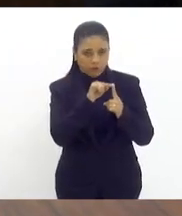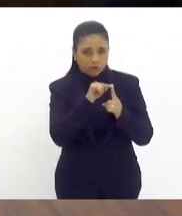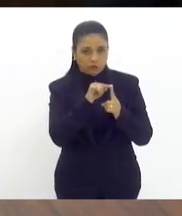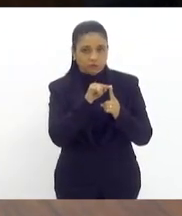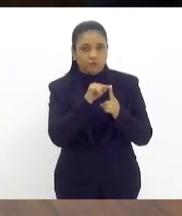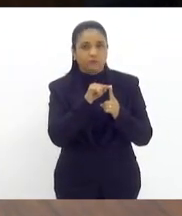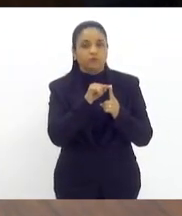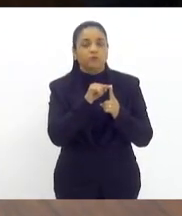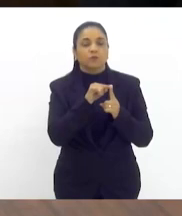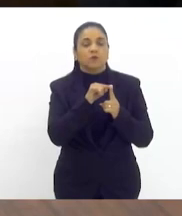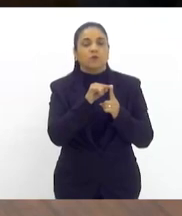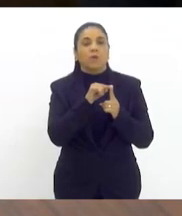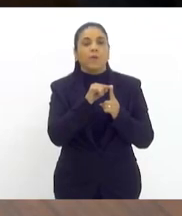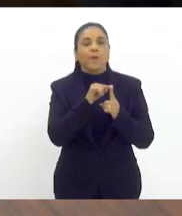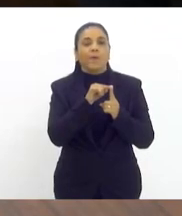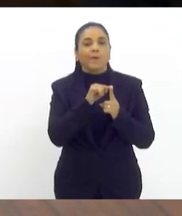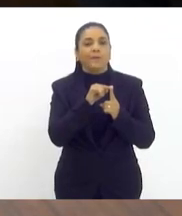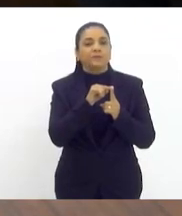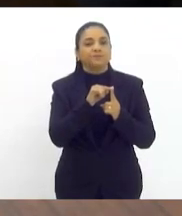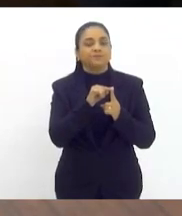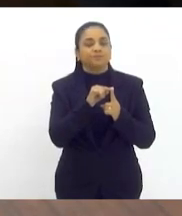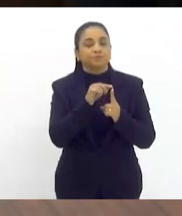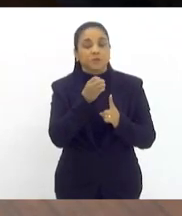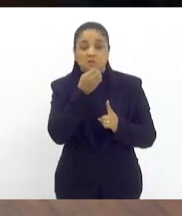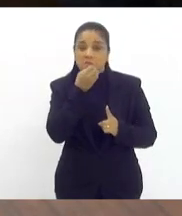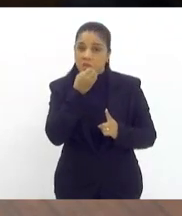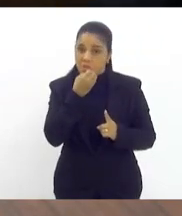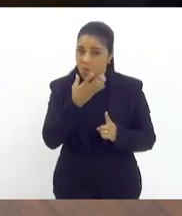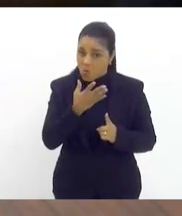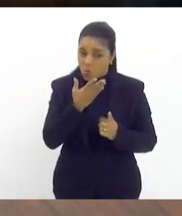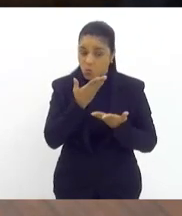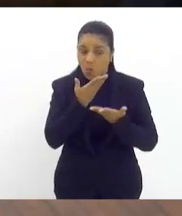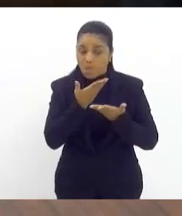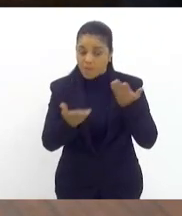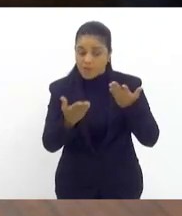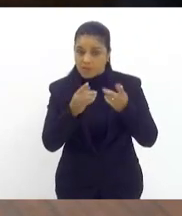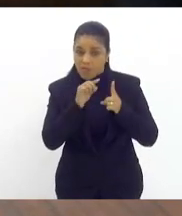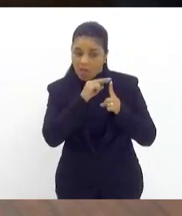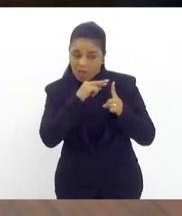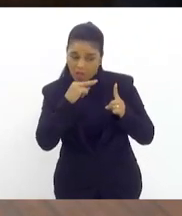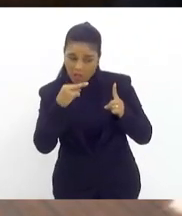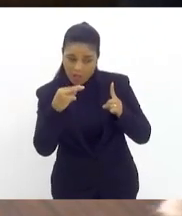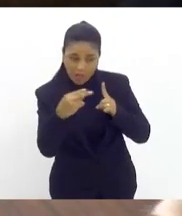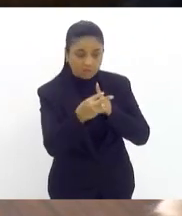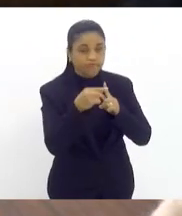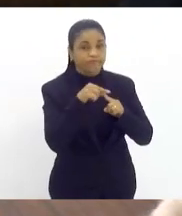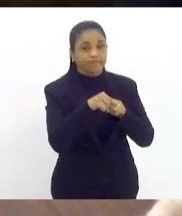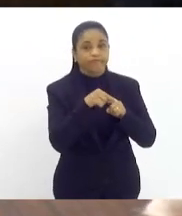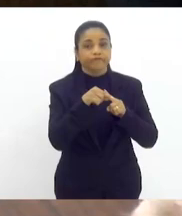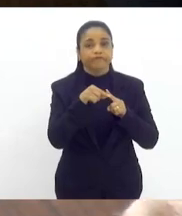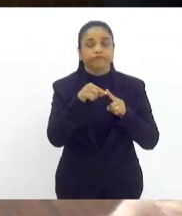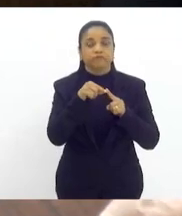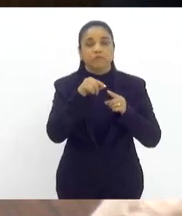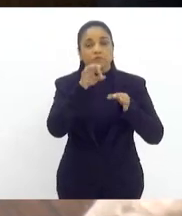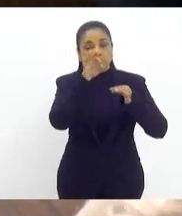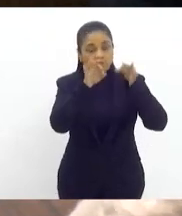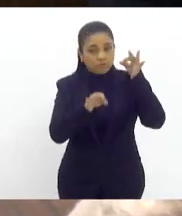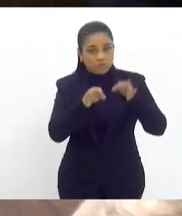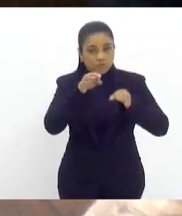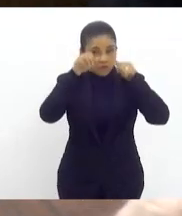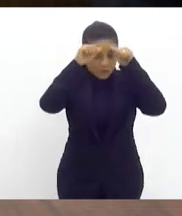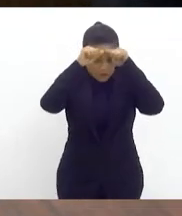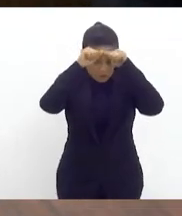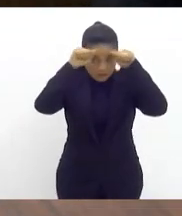mas é bom a gente também não perder de visão que o órgão especial ao Tribunal de Justiça, em